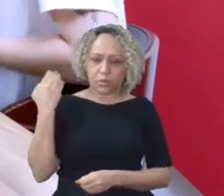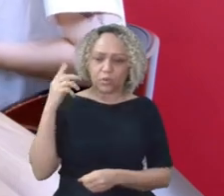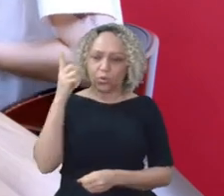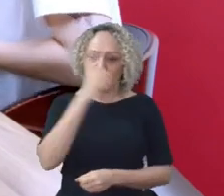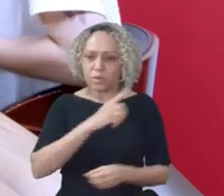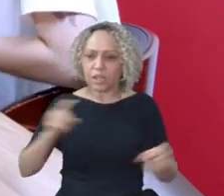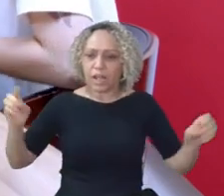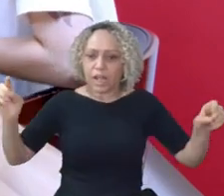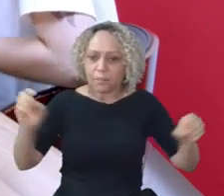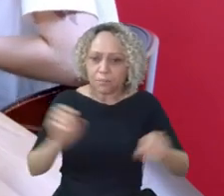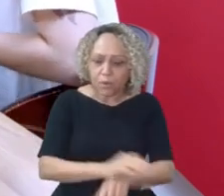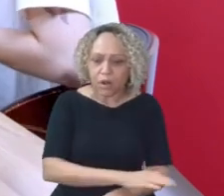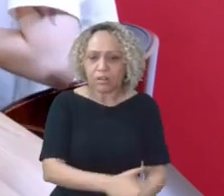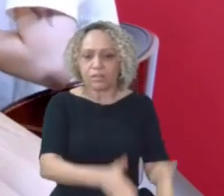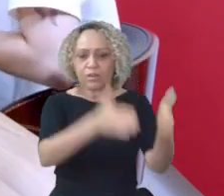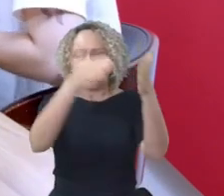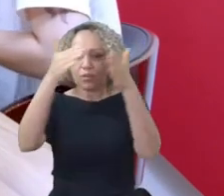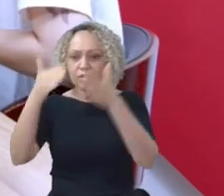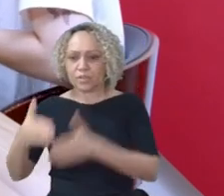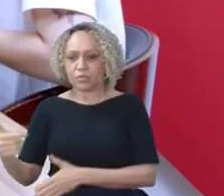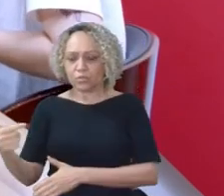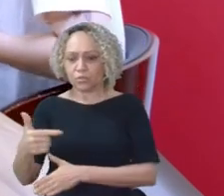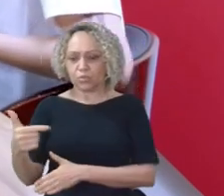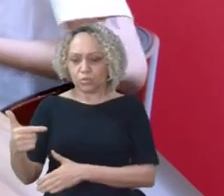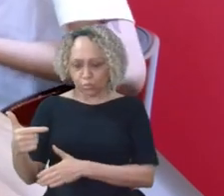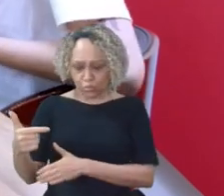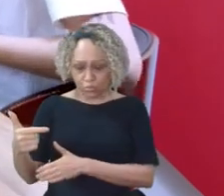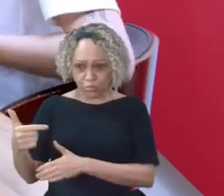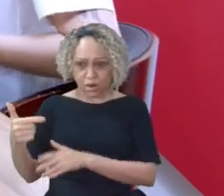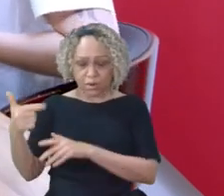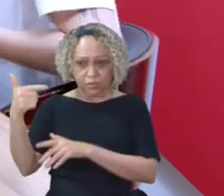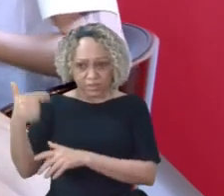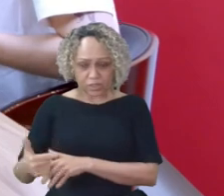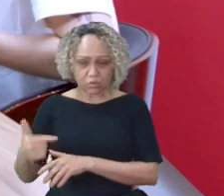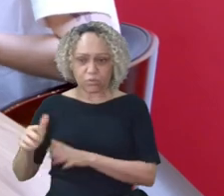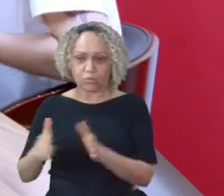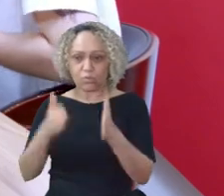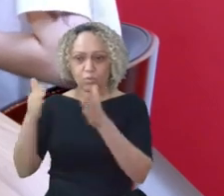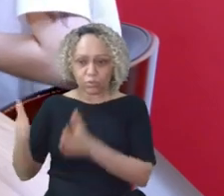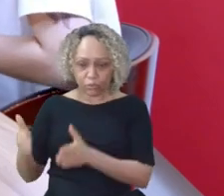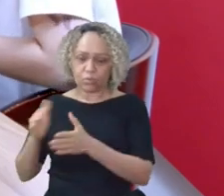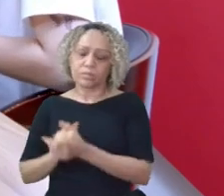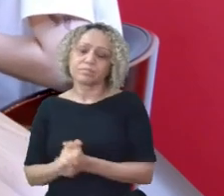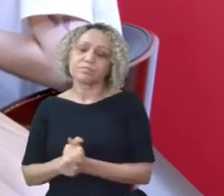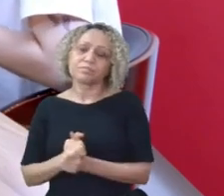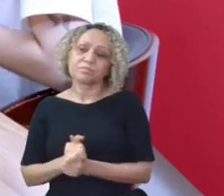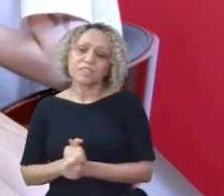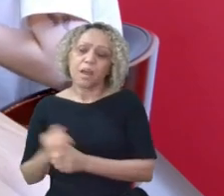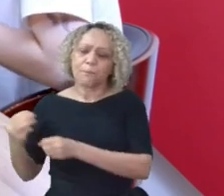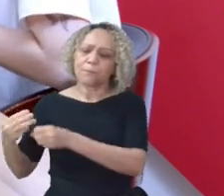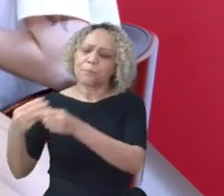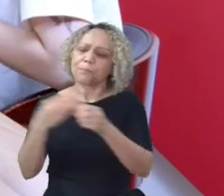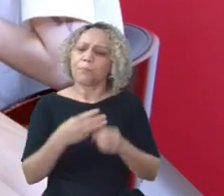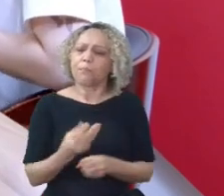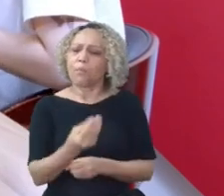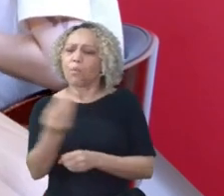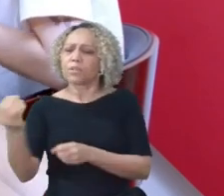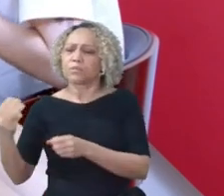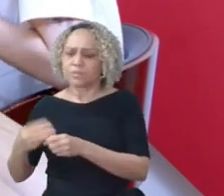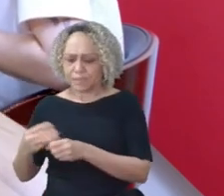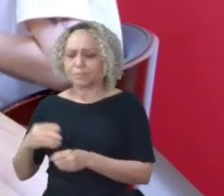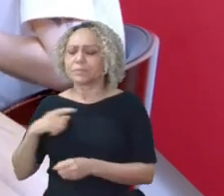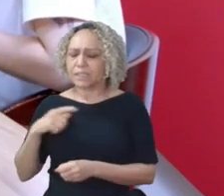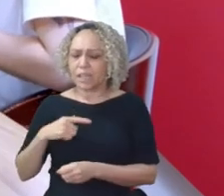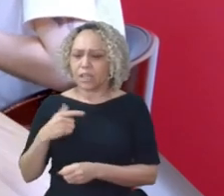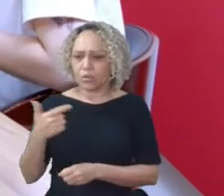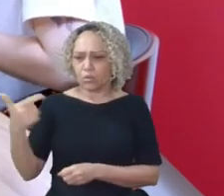país estarão envolvidos ainda no segundo turno, né? Muitos municípios têm o segundo turno eleitoral. Qual a importância